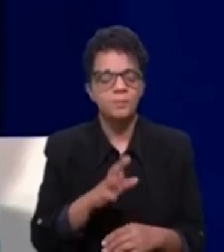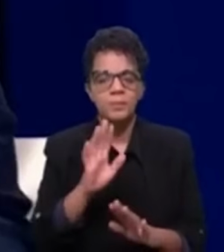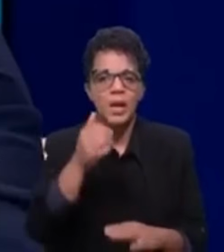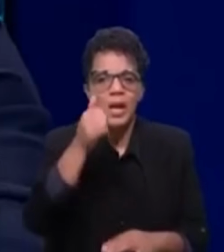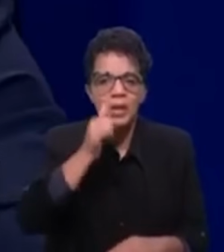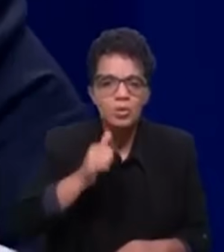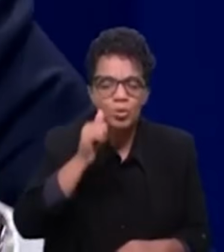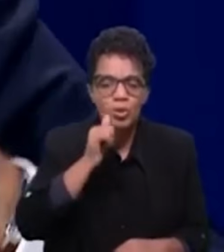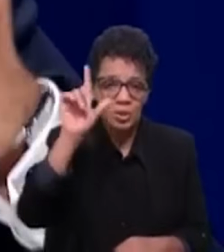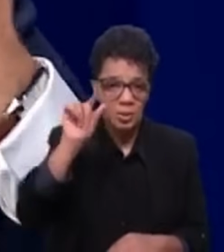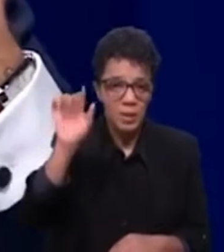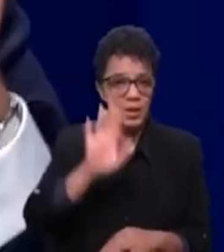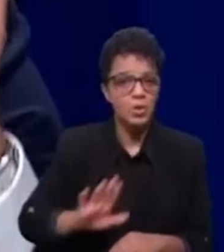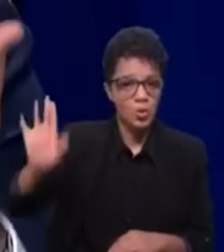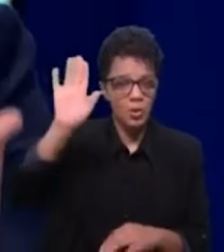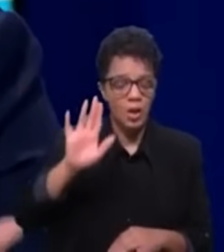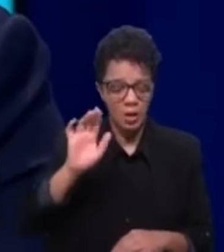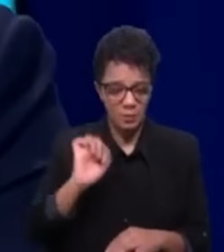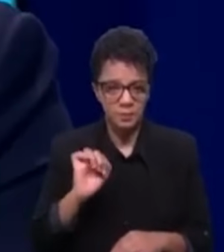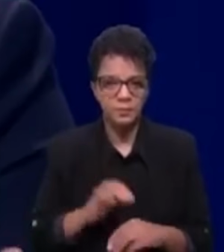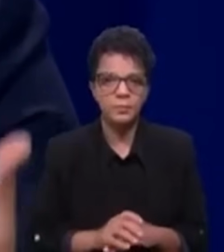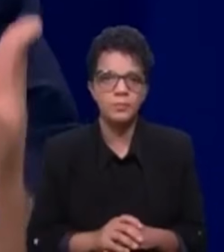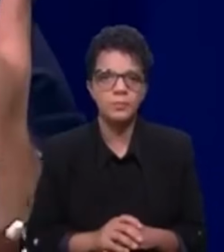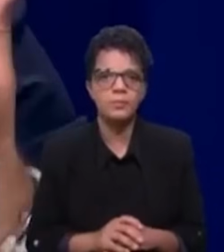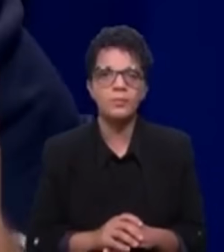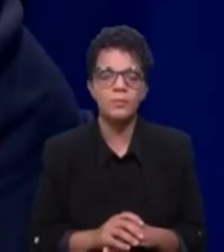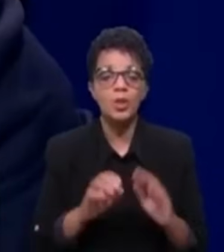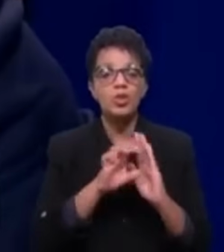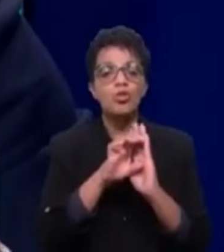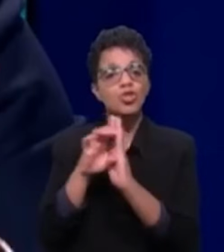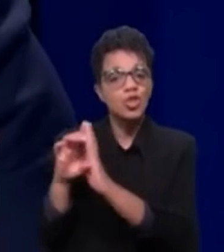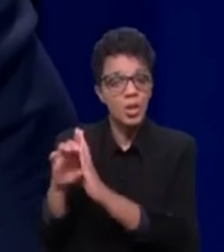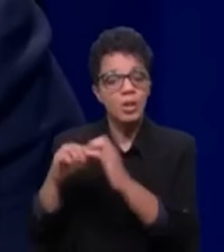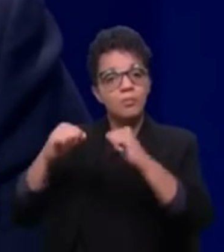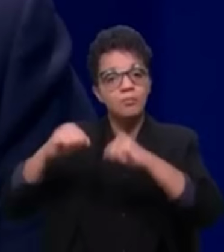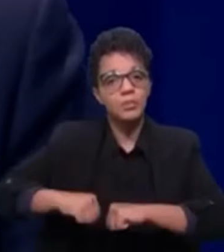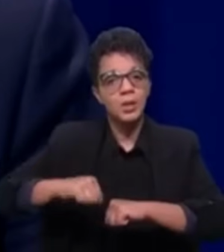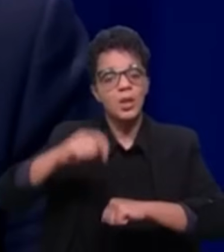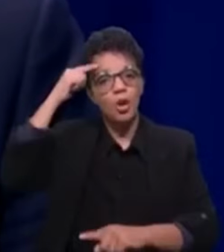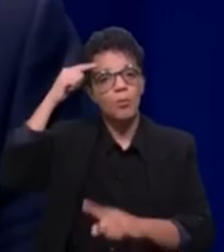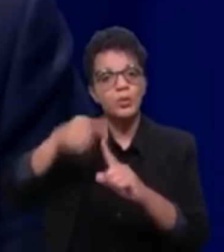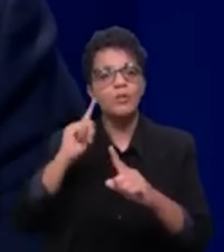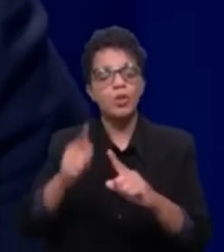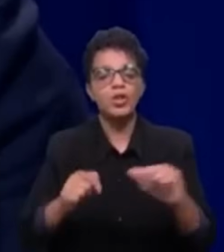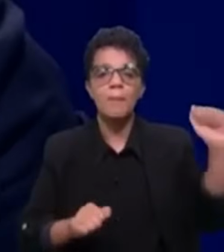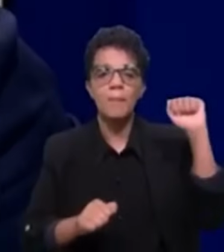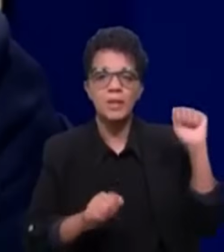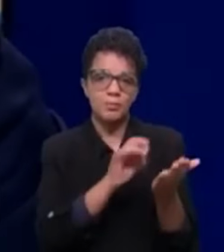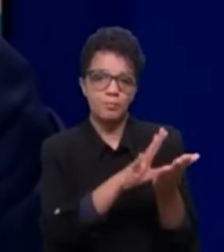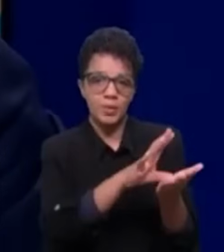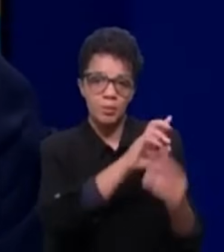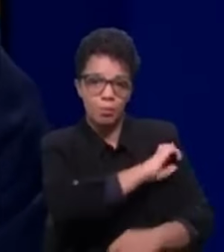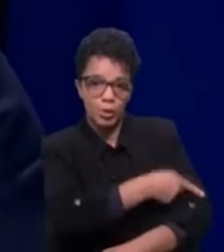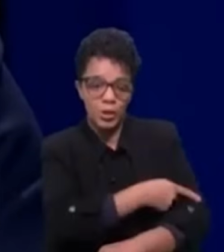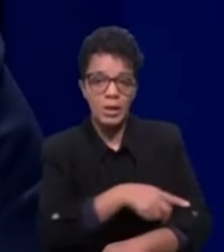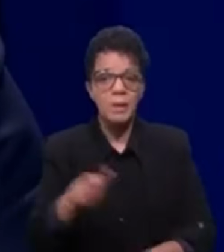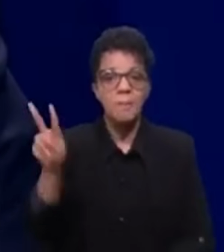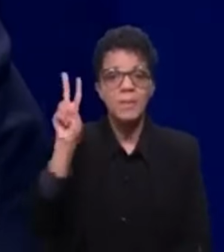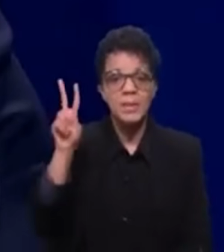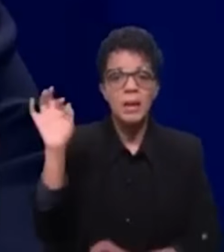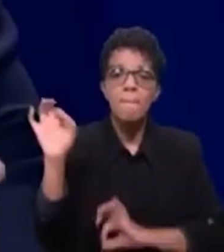Açores e a nível Nacional chega o chega procurá uma convergência para afastar os socialistas do Poder o PSD